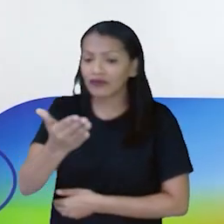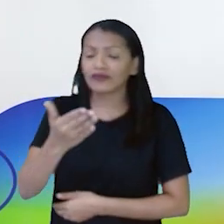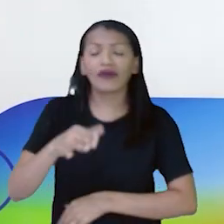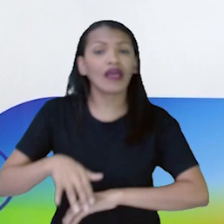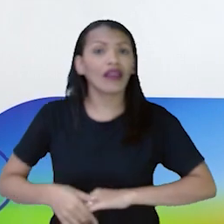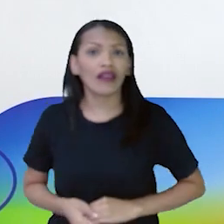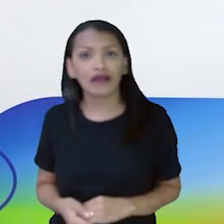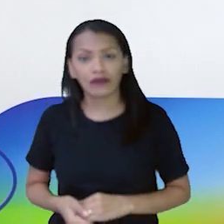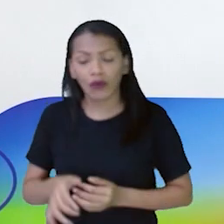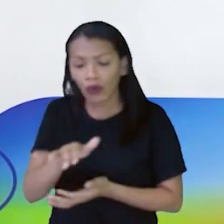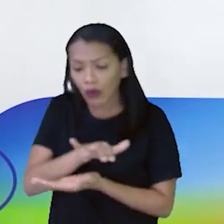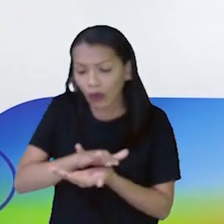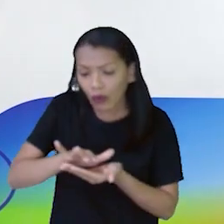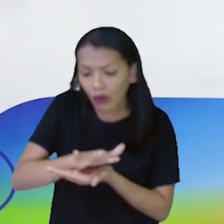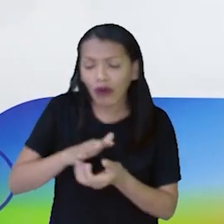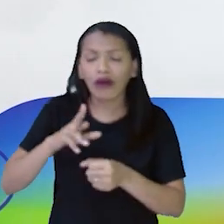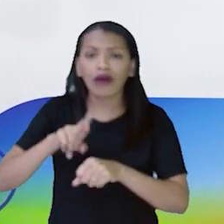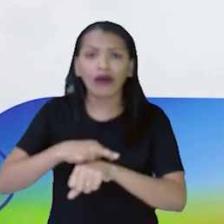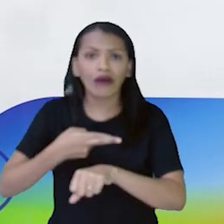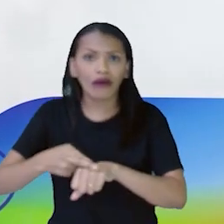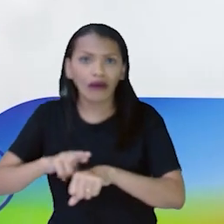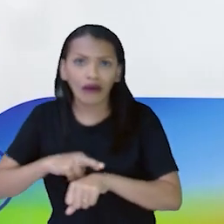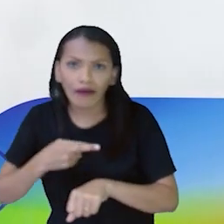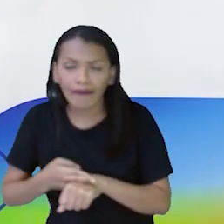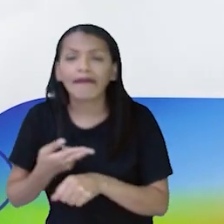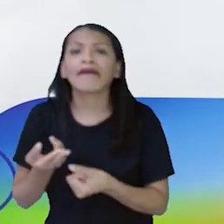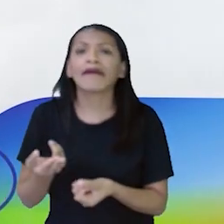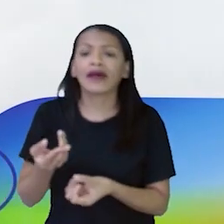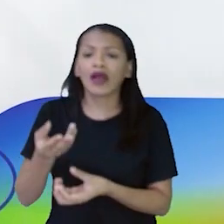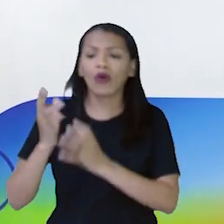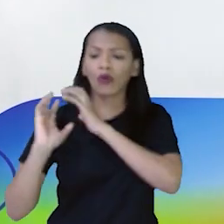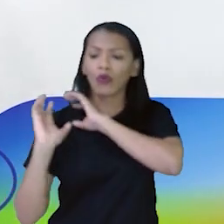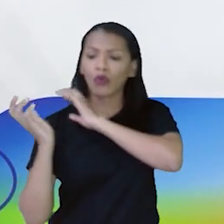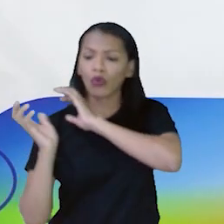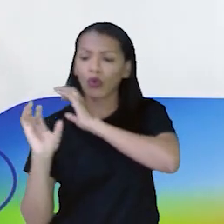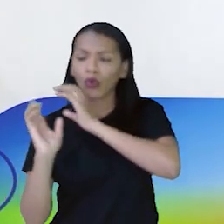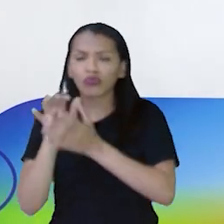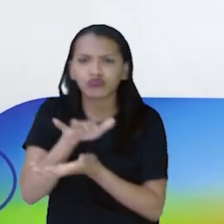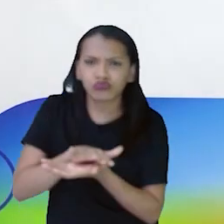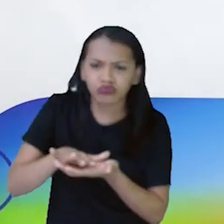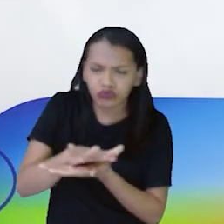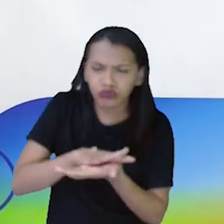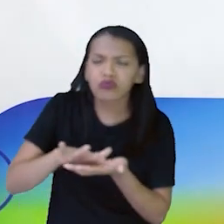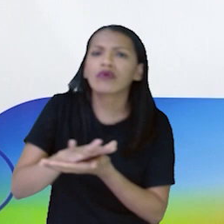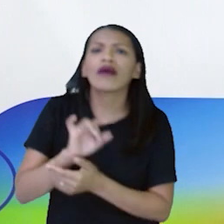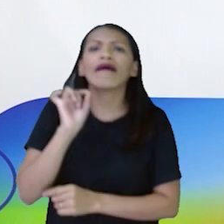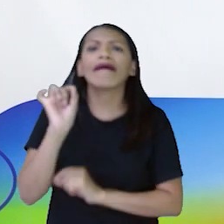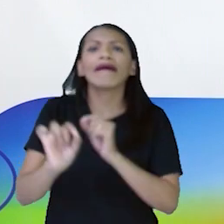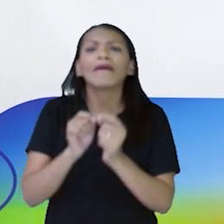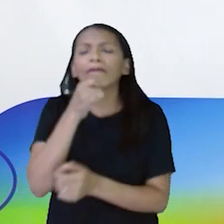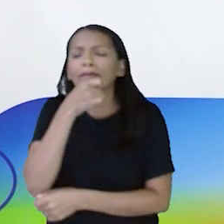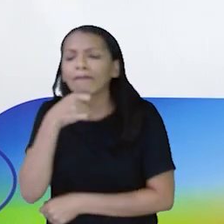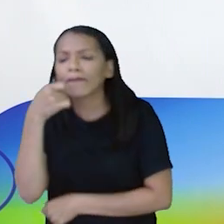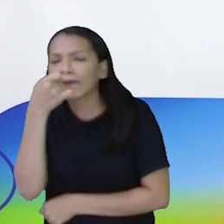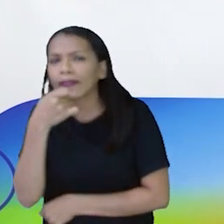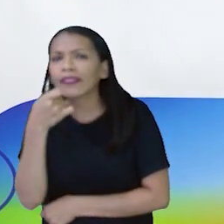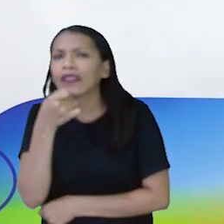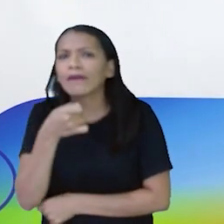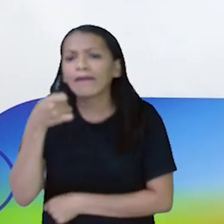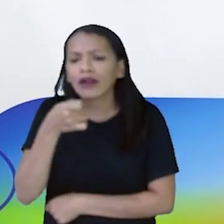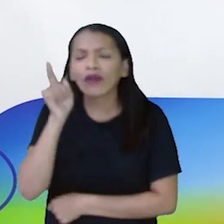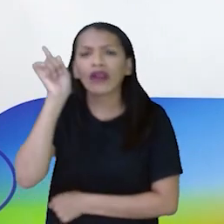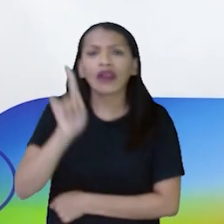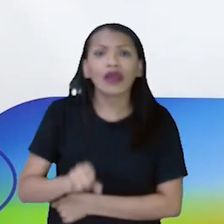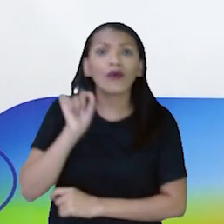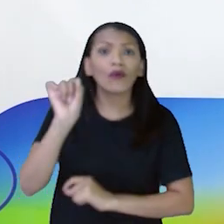é brigadeiro, é paçoca, é pirulito, é o quê? Então eu teria que coletar esses dados para eu saber qual era o